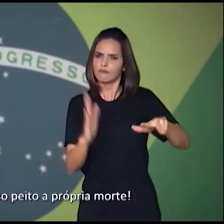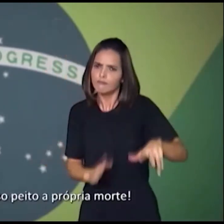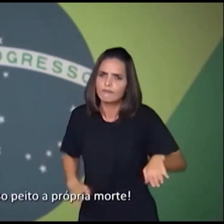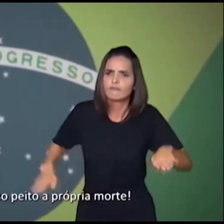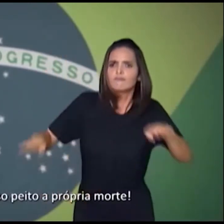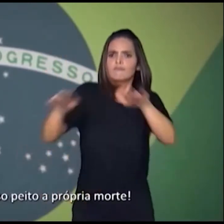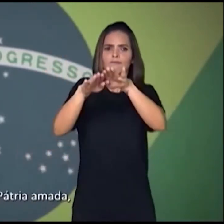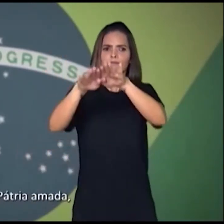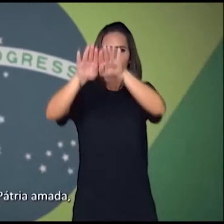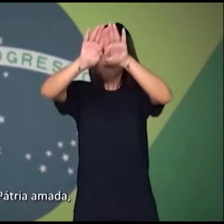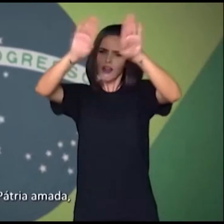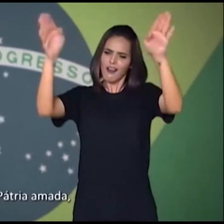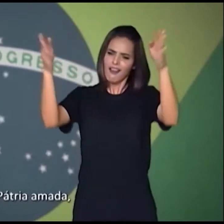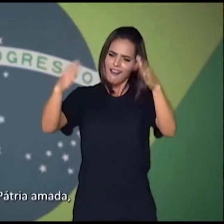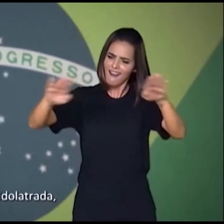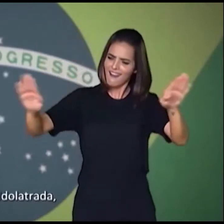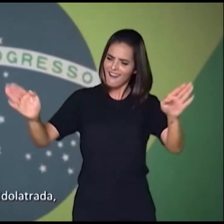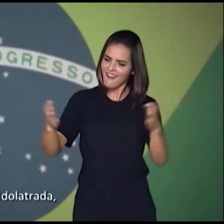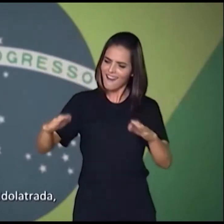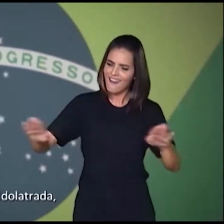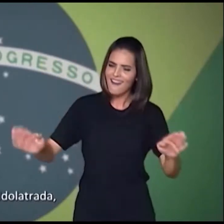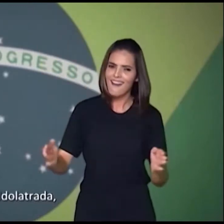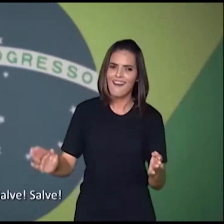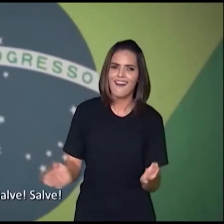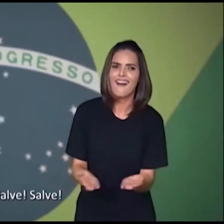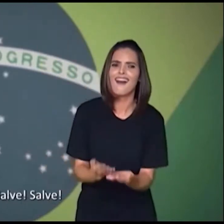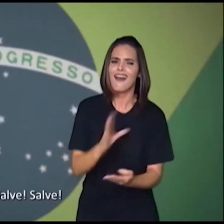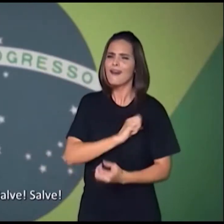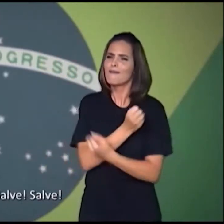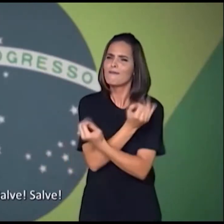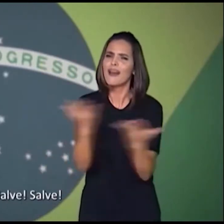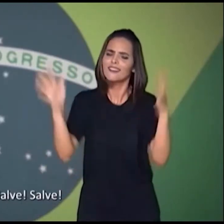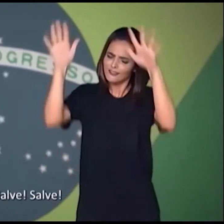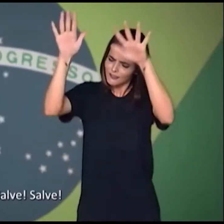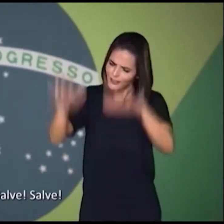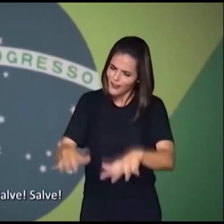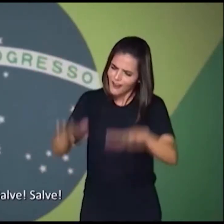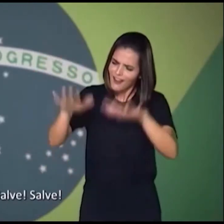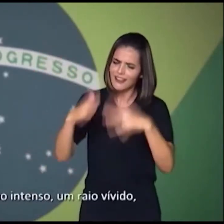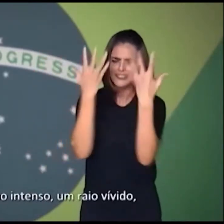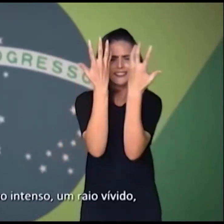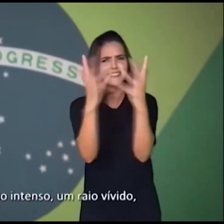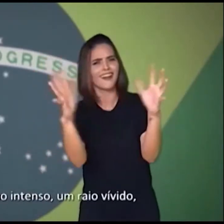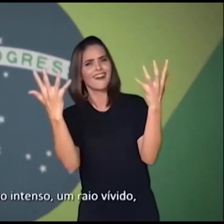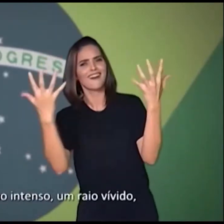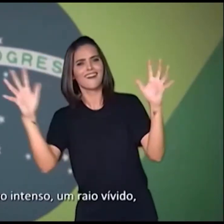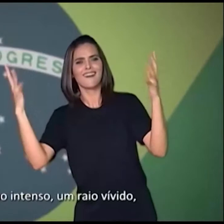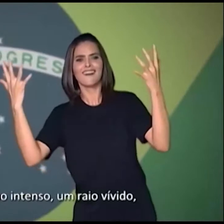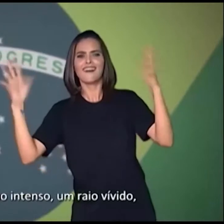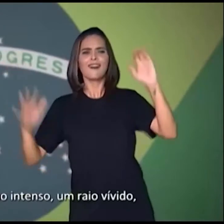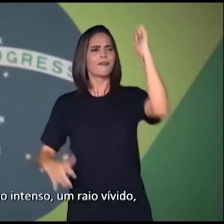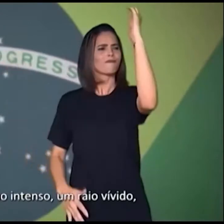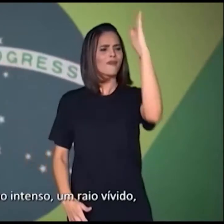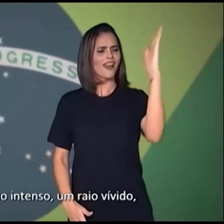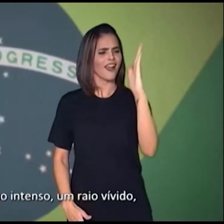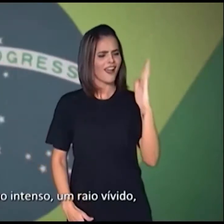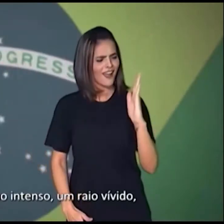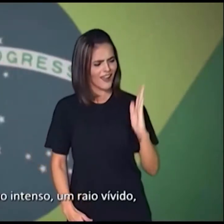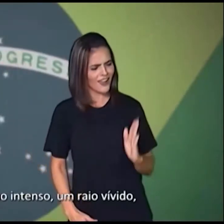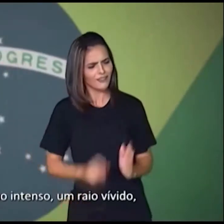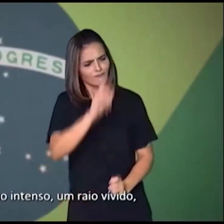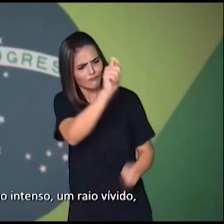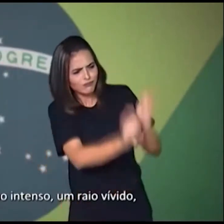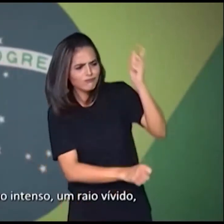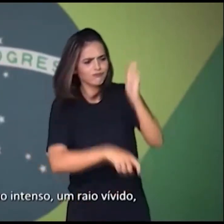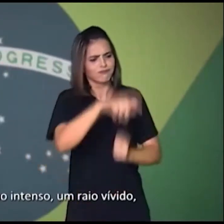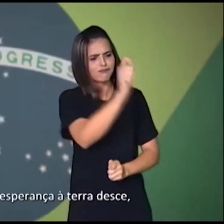morte Ó pátria mágica a graça salve, salve Brasil um sonho imenso raio